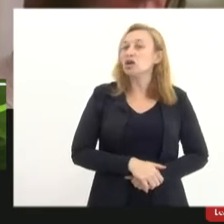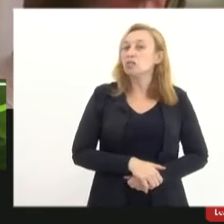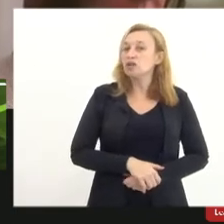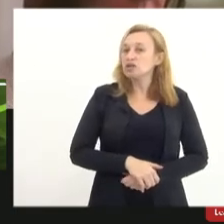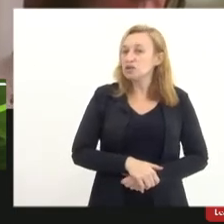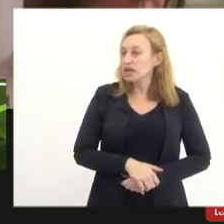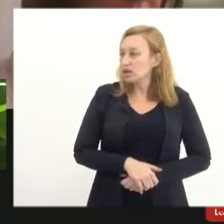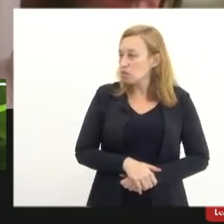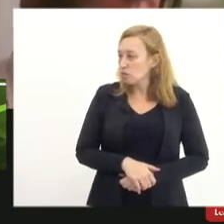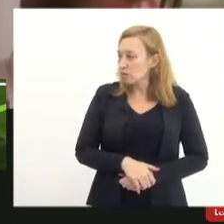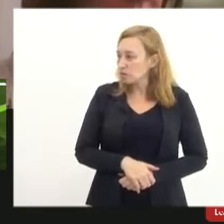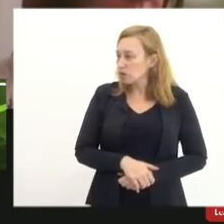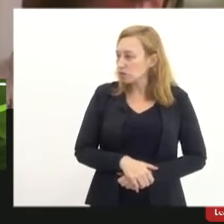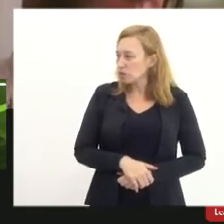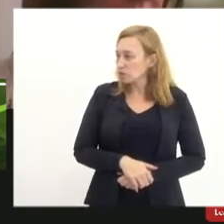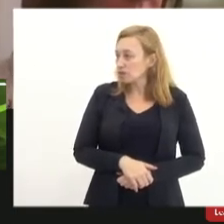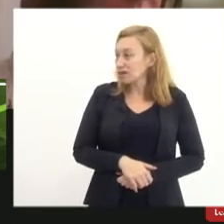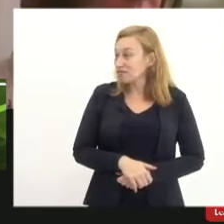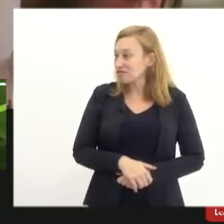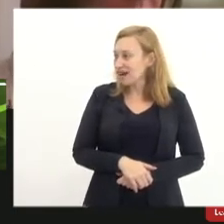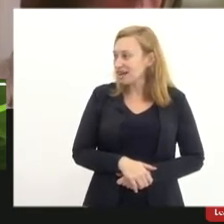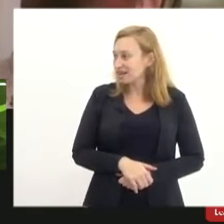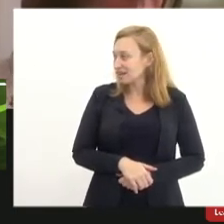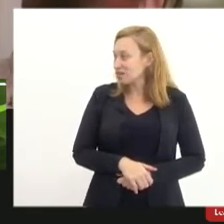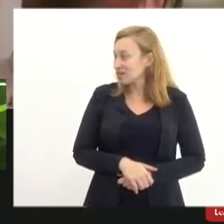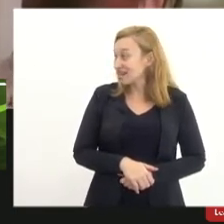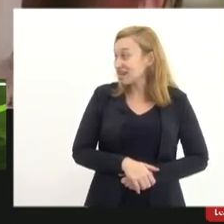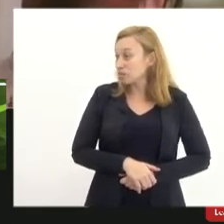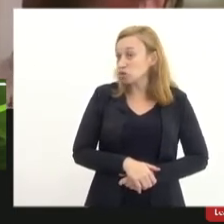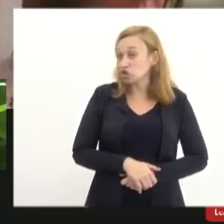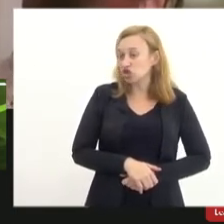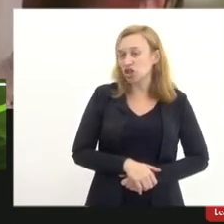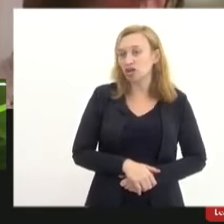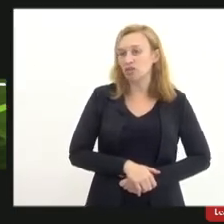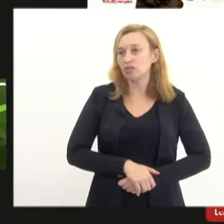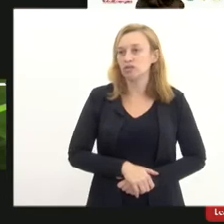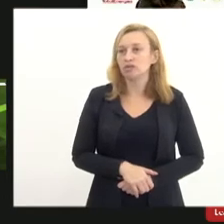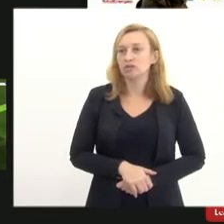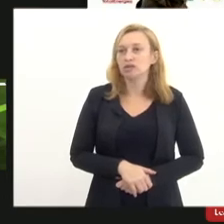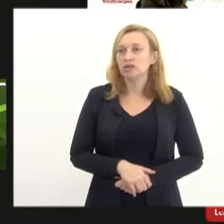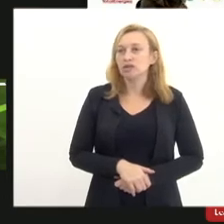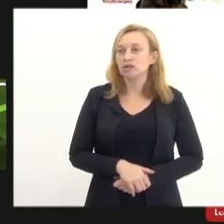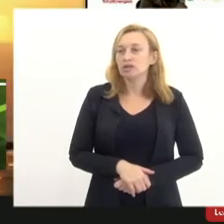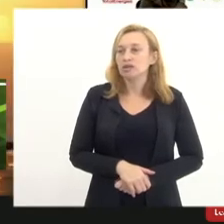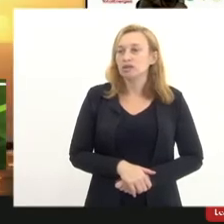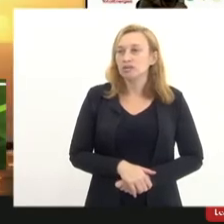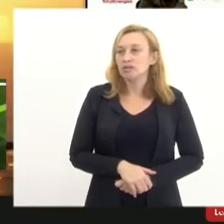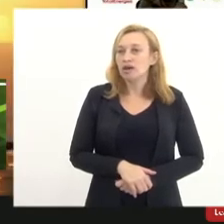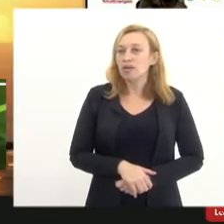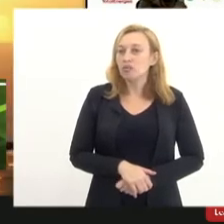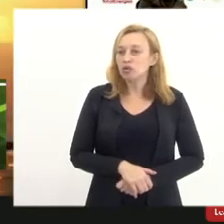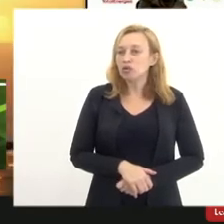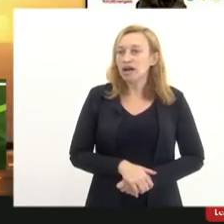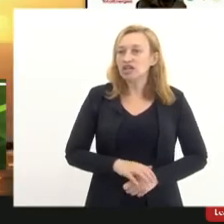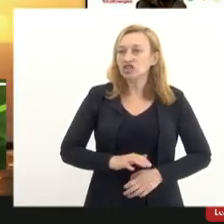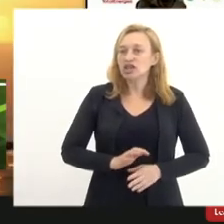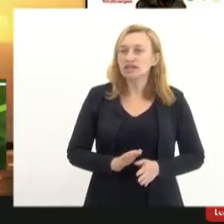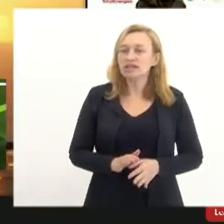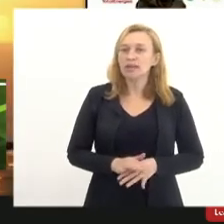Obrigada, Thomas. Obrigado. E agora eu vou passar a palavra para os representantes da